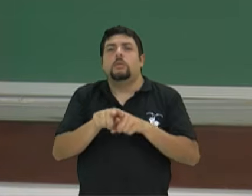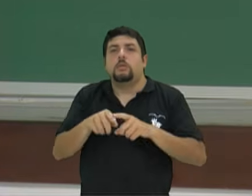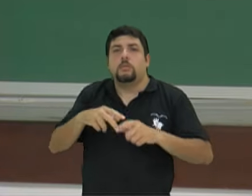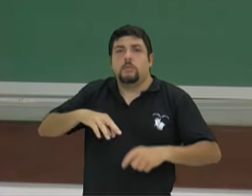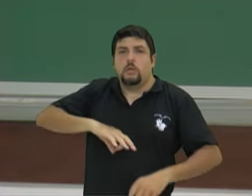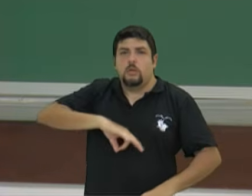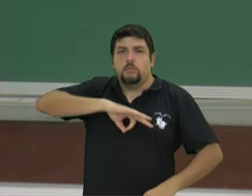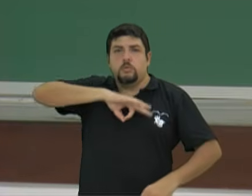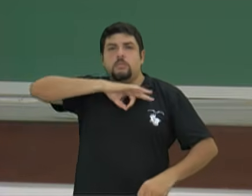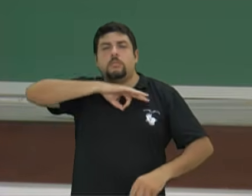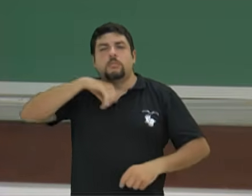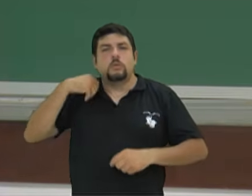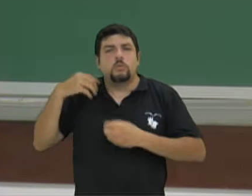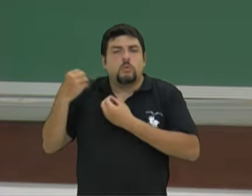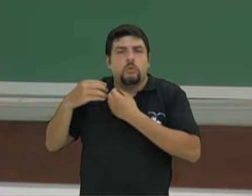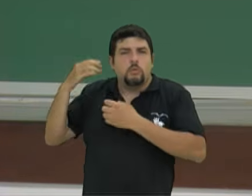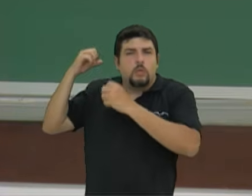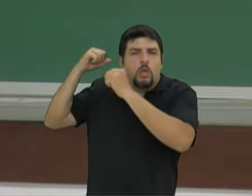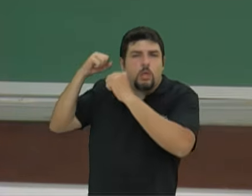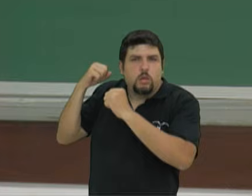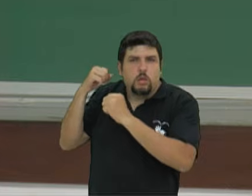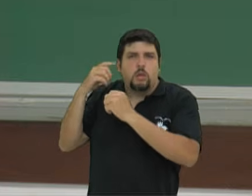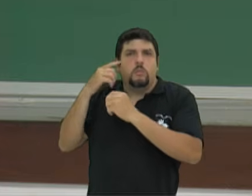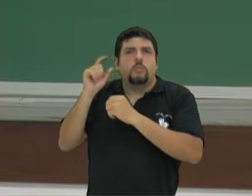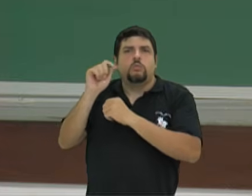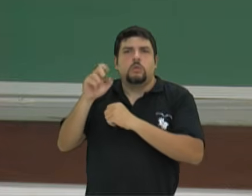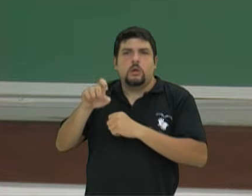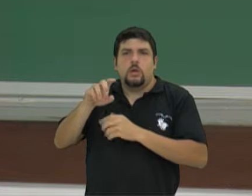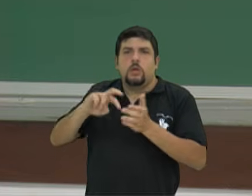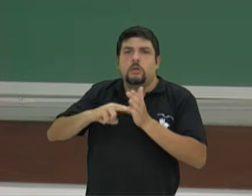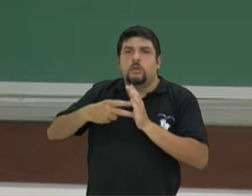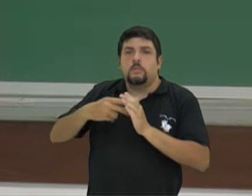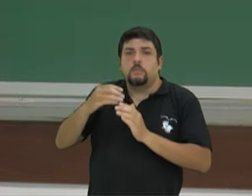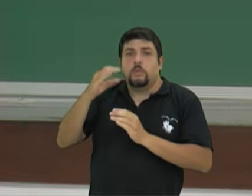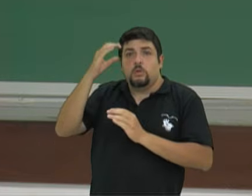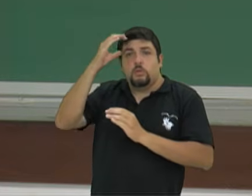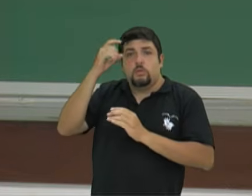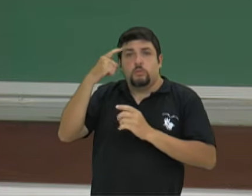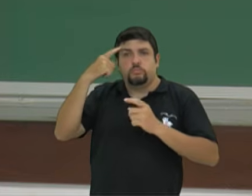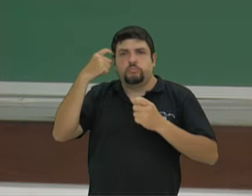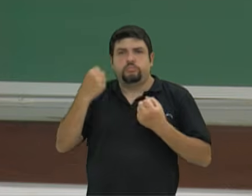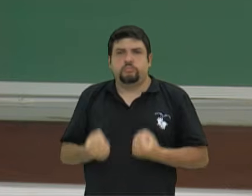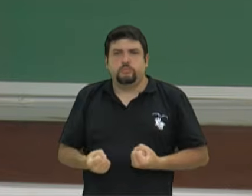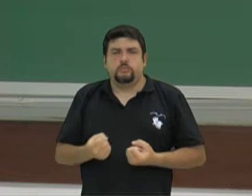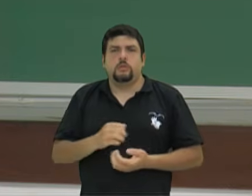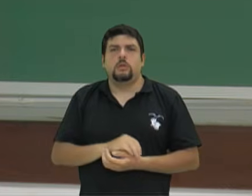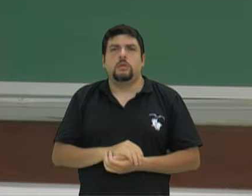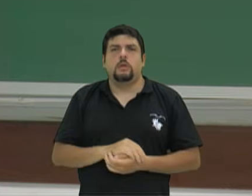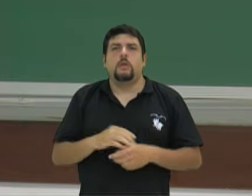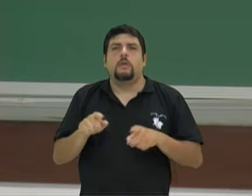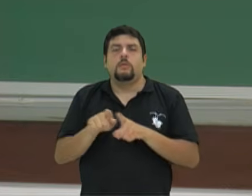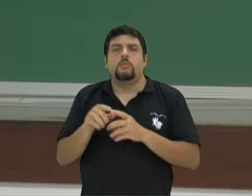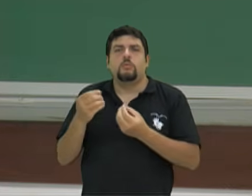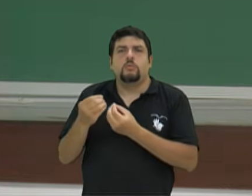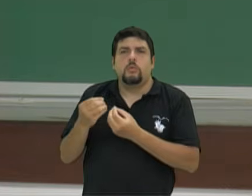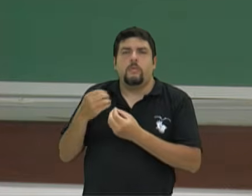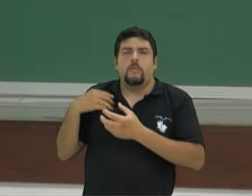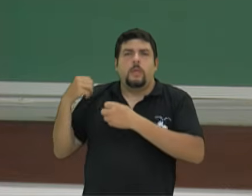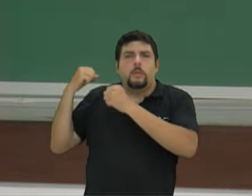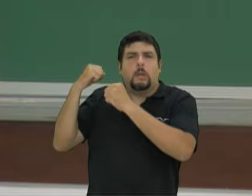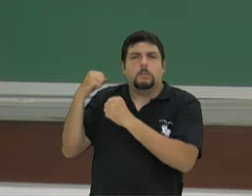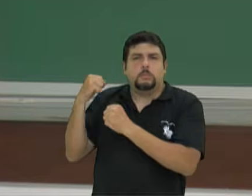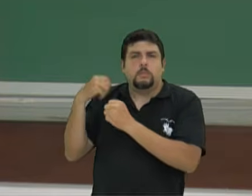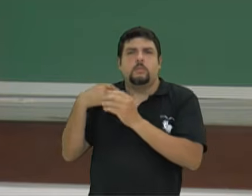consciência dele. E também tem aquelas madeiras que estão atrás, que remete às tábuas dos 10 mandamentos, que ele está ferindo tudo aquilo, ele está